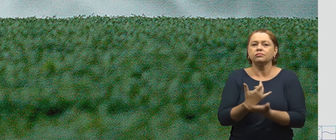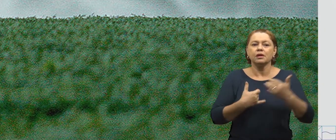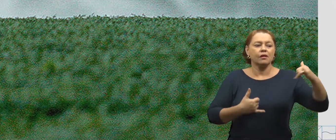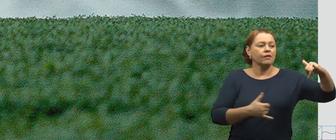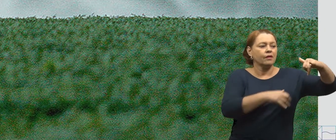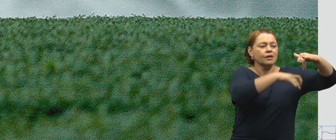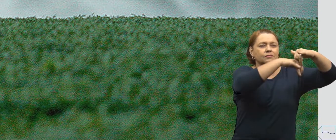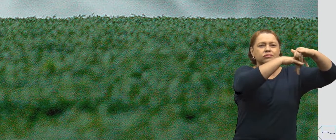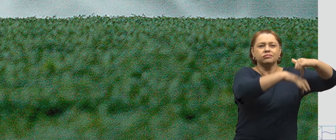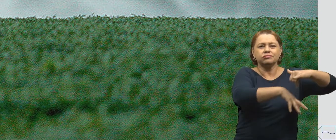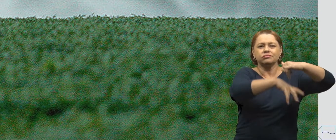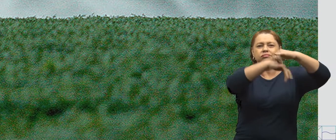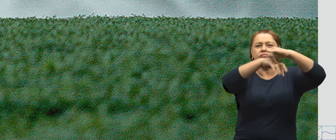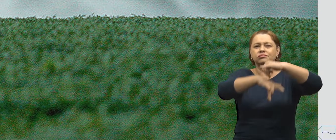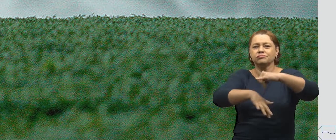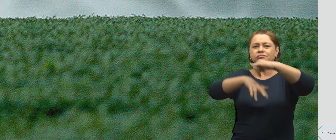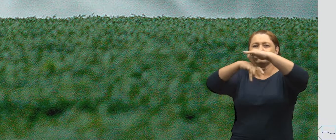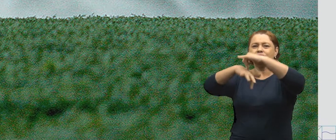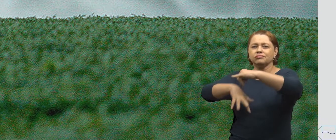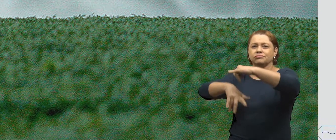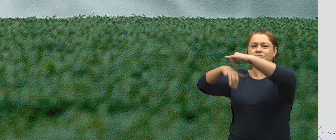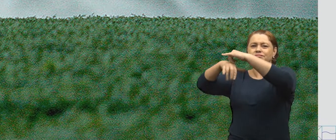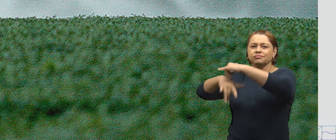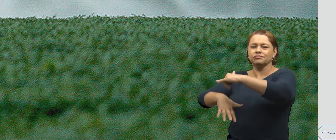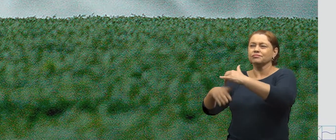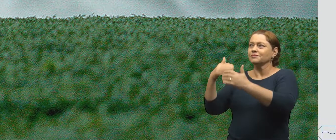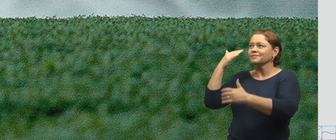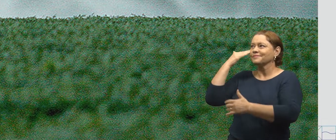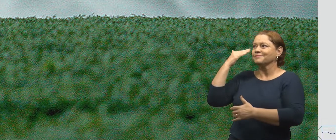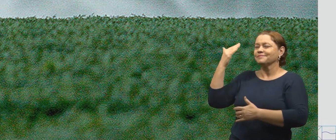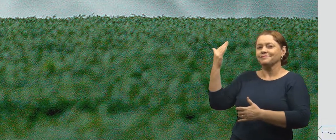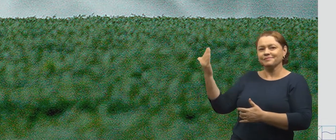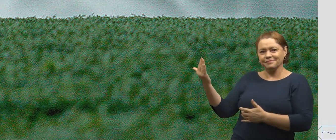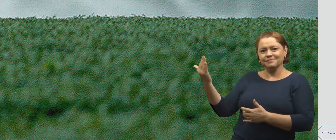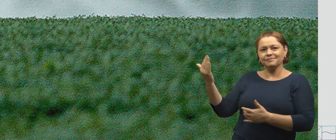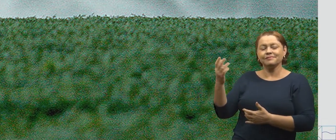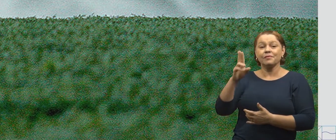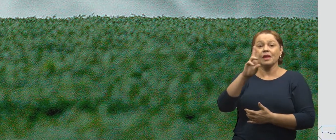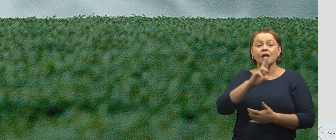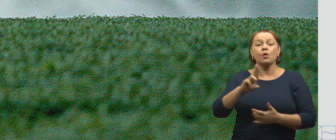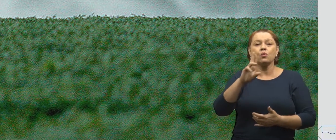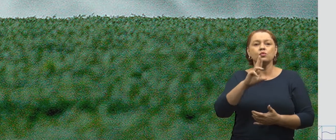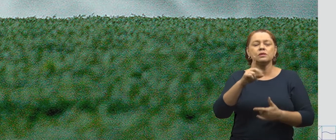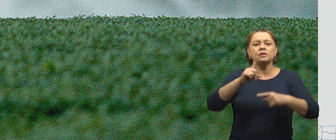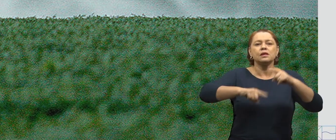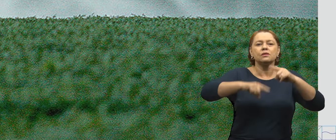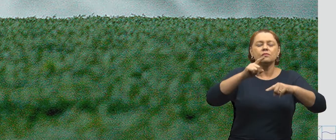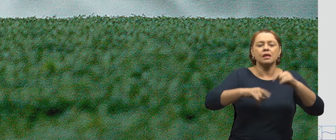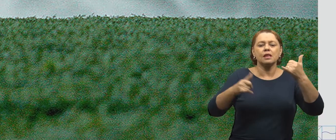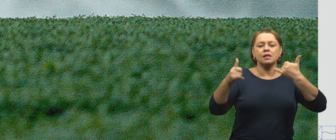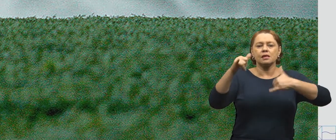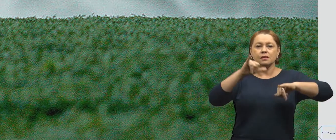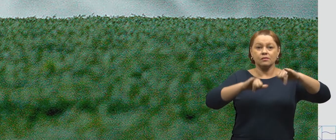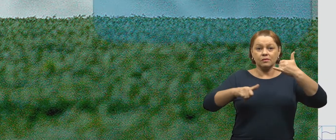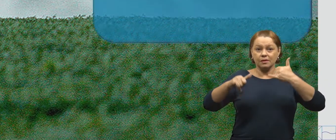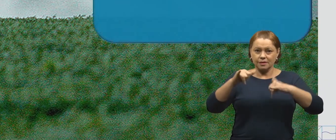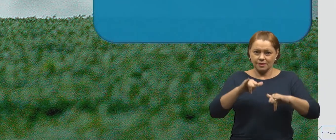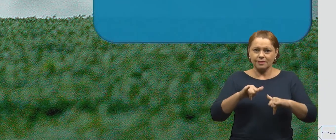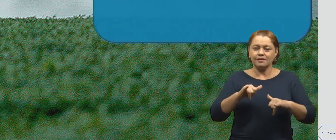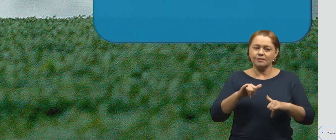e defensivos agrícolas. Sobre a poluição pelo uso de defensivos agrícolas, podemos destacar